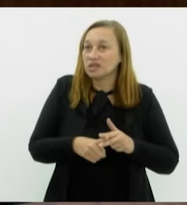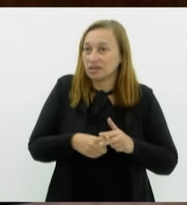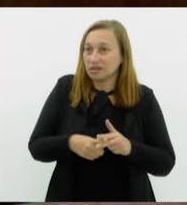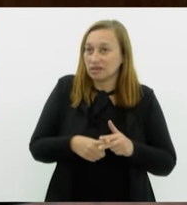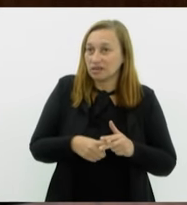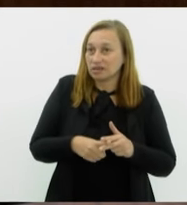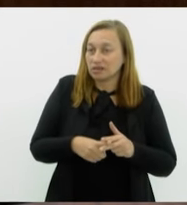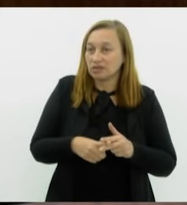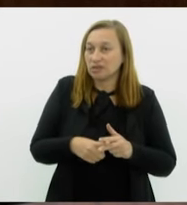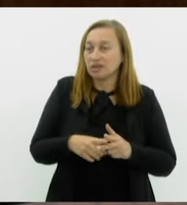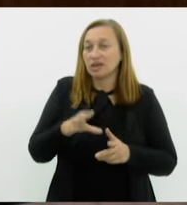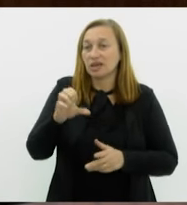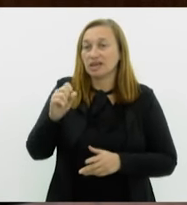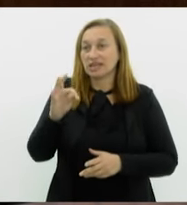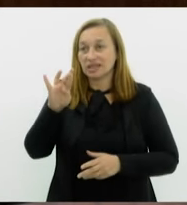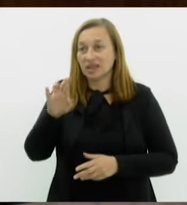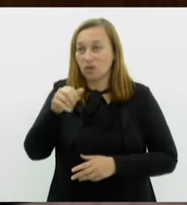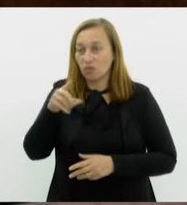da estatal.